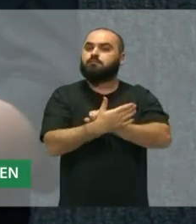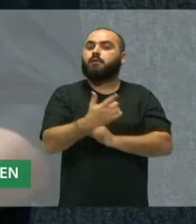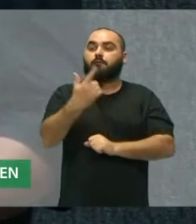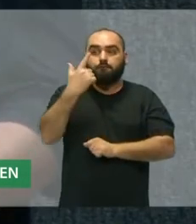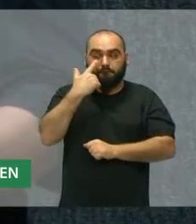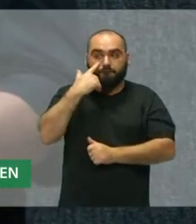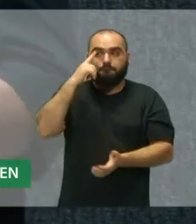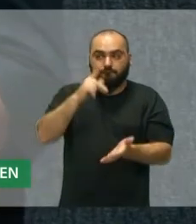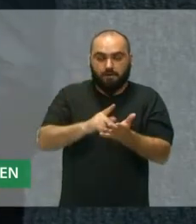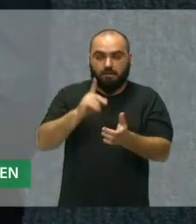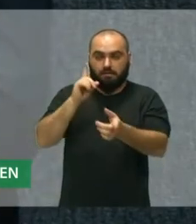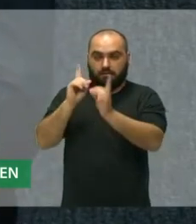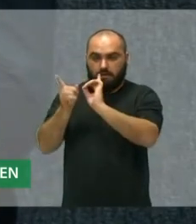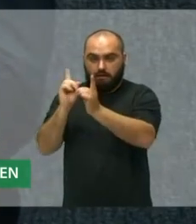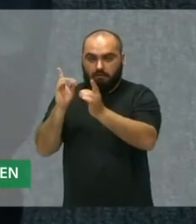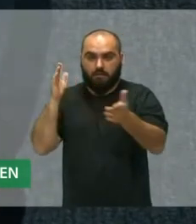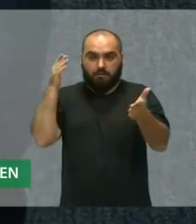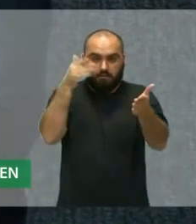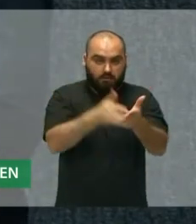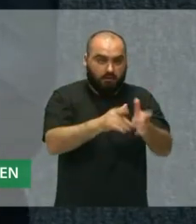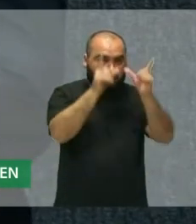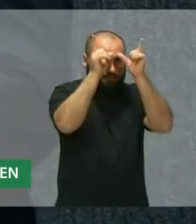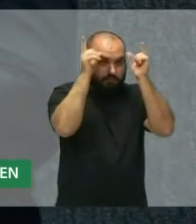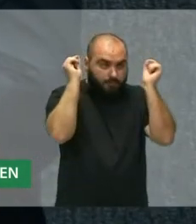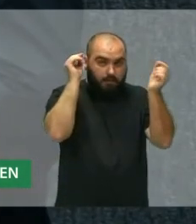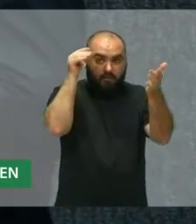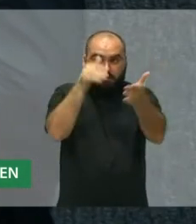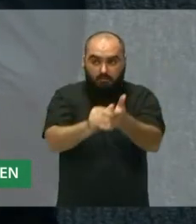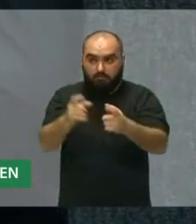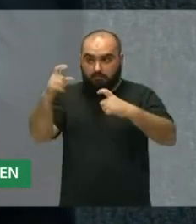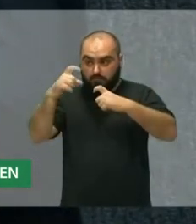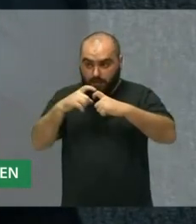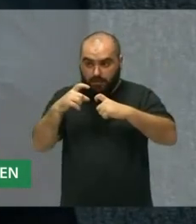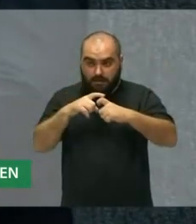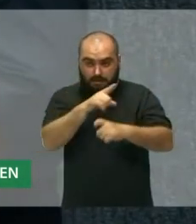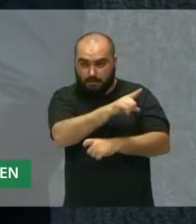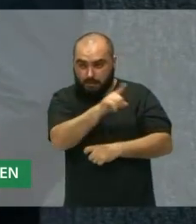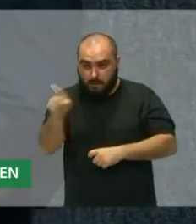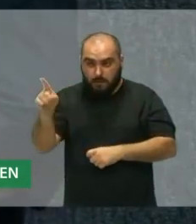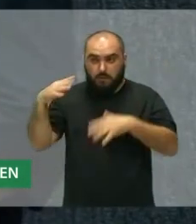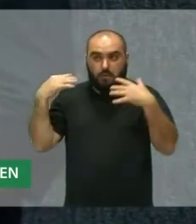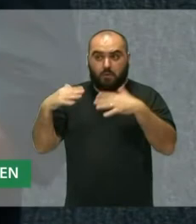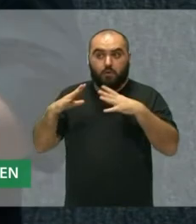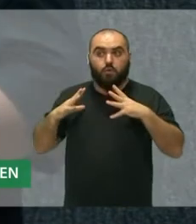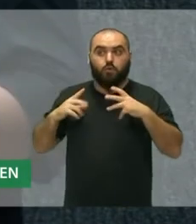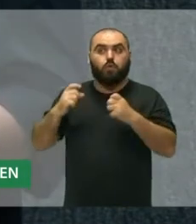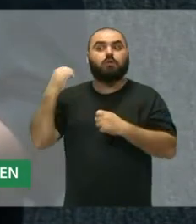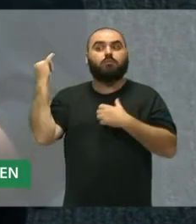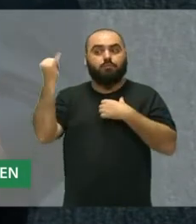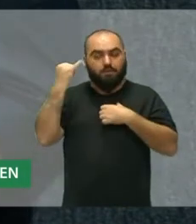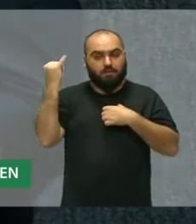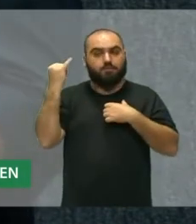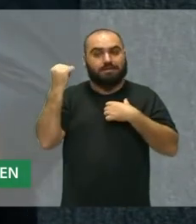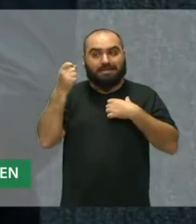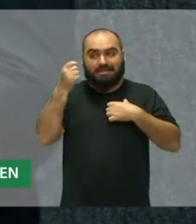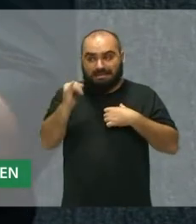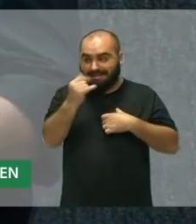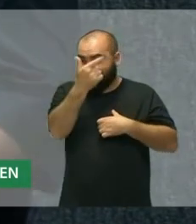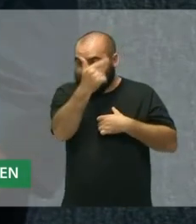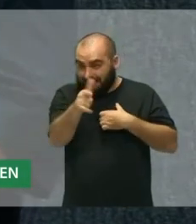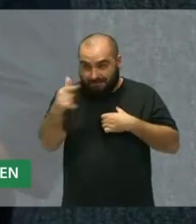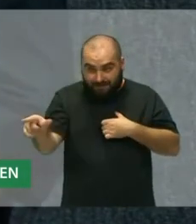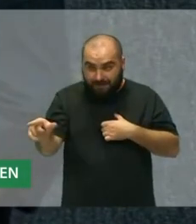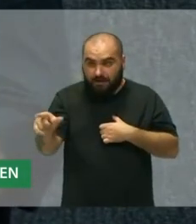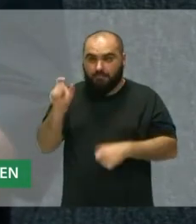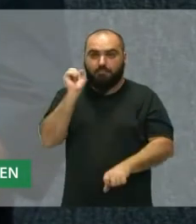desde o técnico até o enfermeiro, até o médico, foram muito importantes para todas as pessoas. Sem esse tipo de pessoas, a população